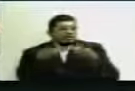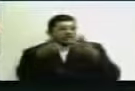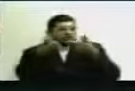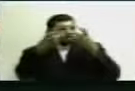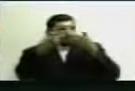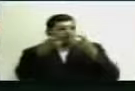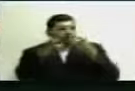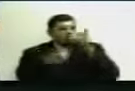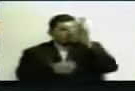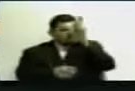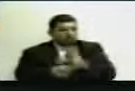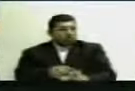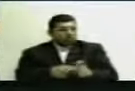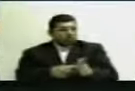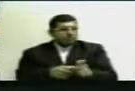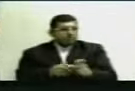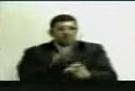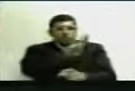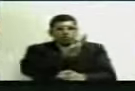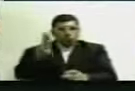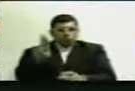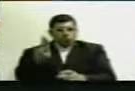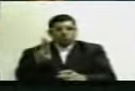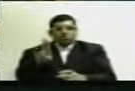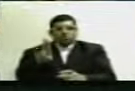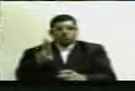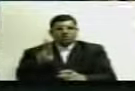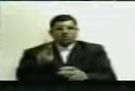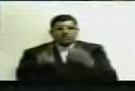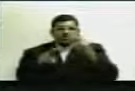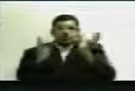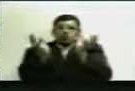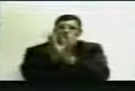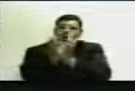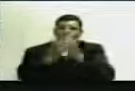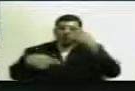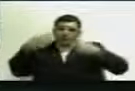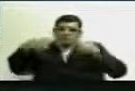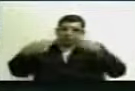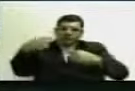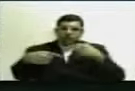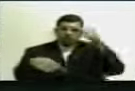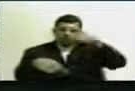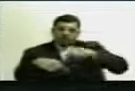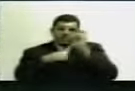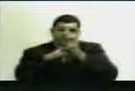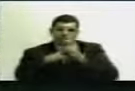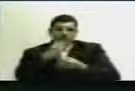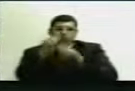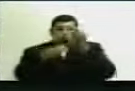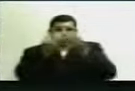interceder e impor nome ao seu grupo político aqui nesta casa.